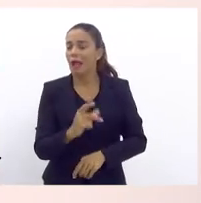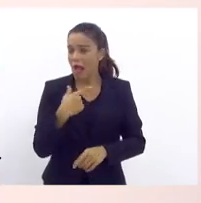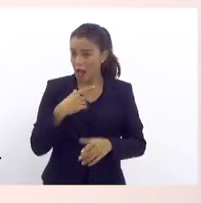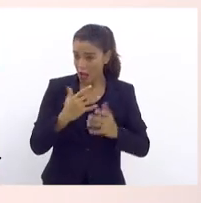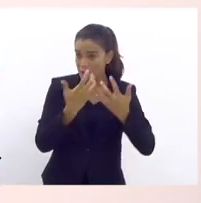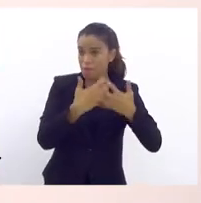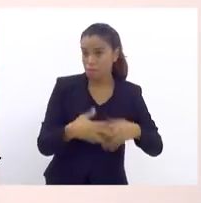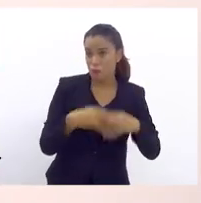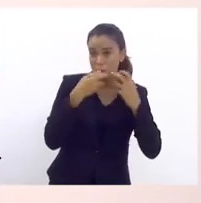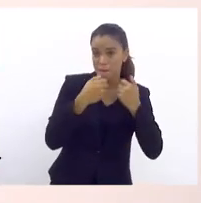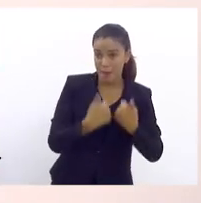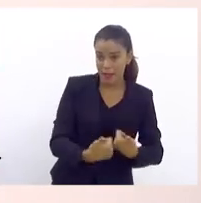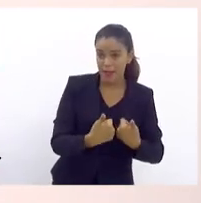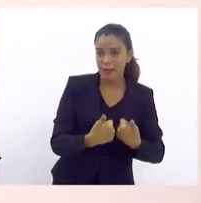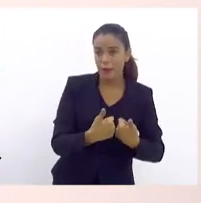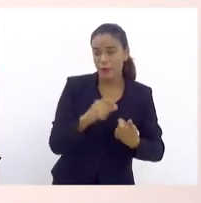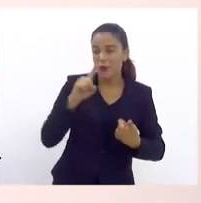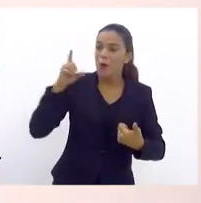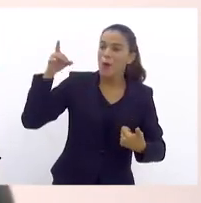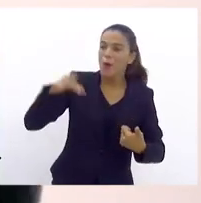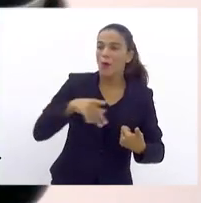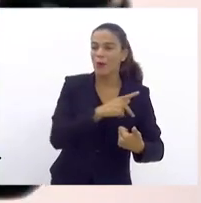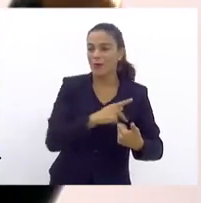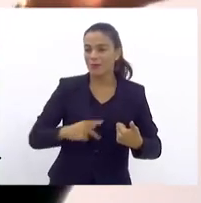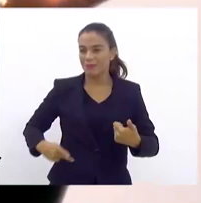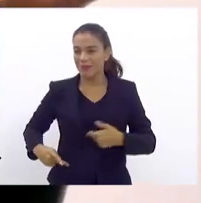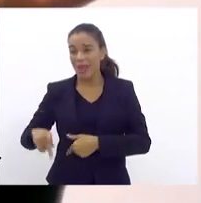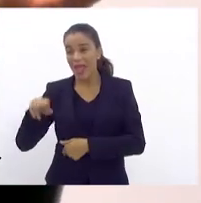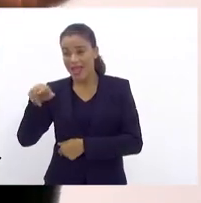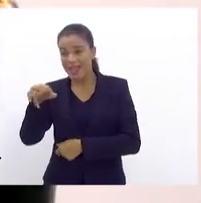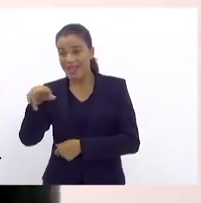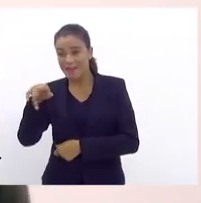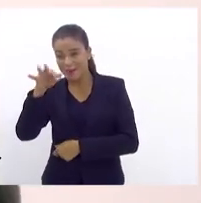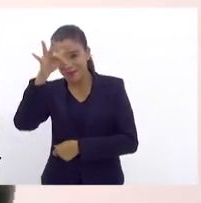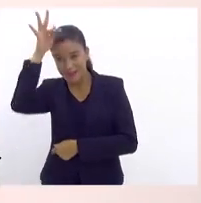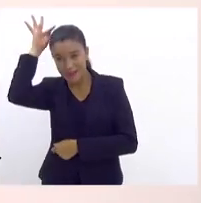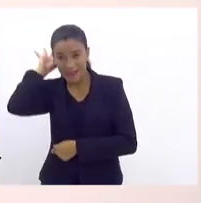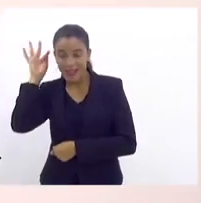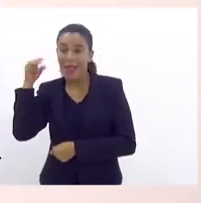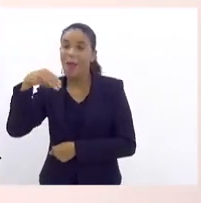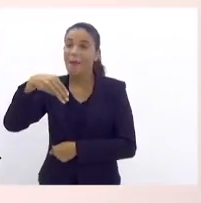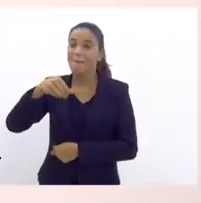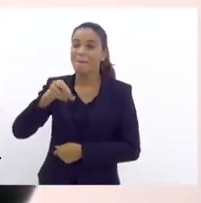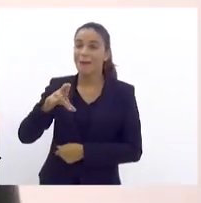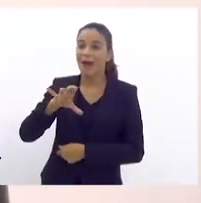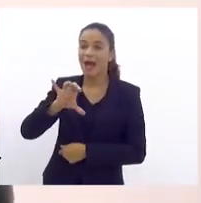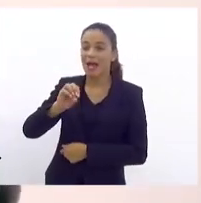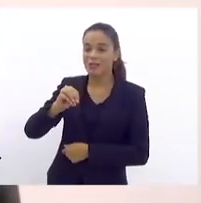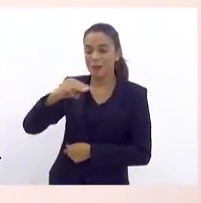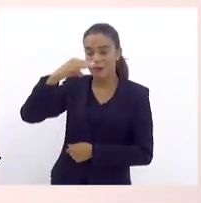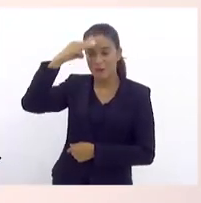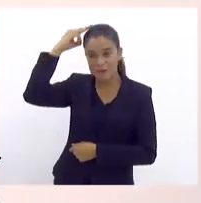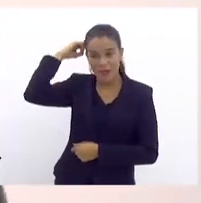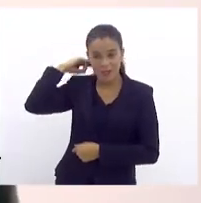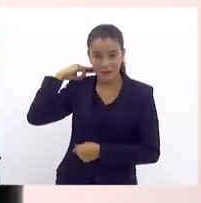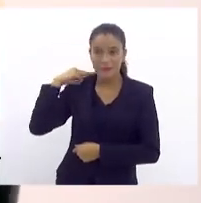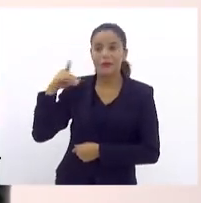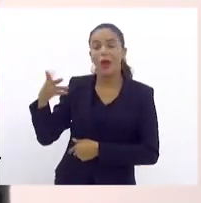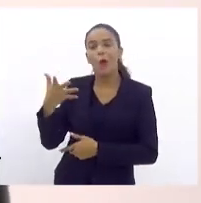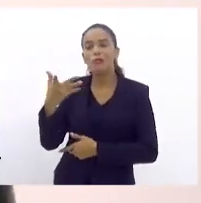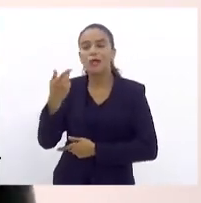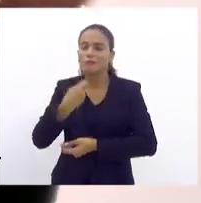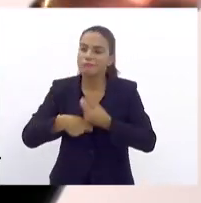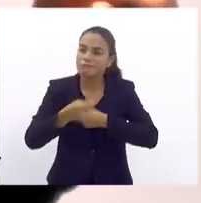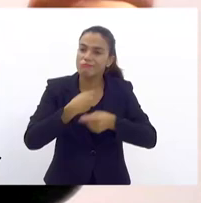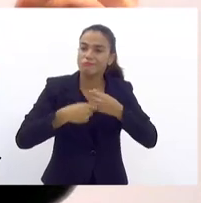funcionou bem o último presidente que ela funcionou bem era o irmão do deputado que era o mais Pacheco que hoje é Conselheiro Tribunal de Contas